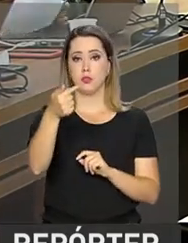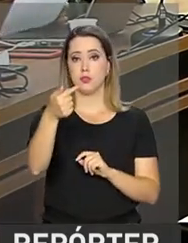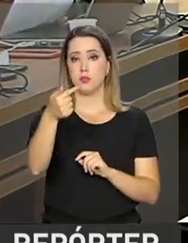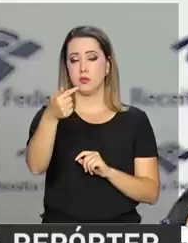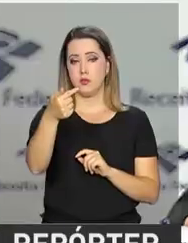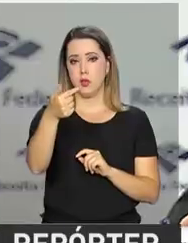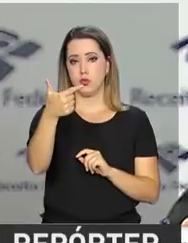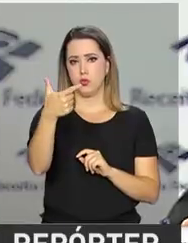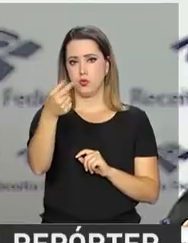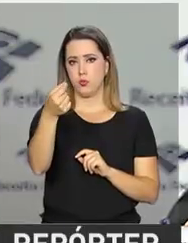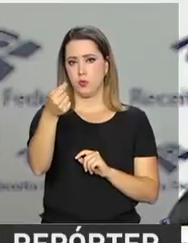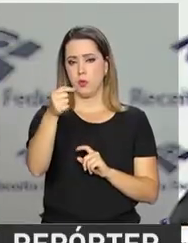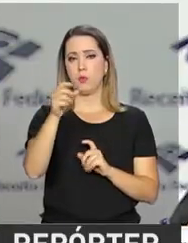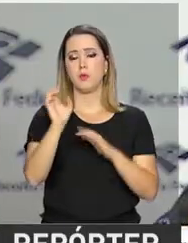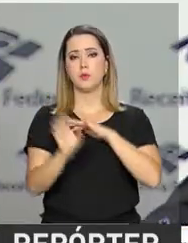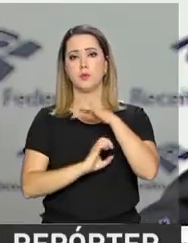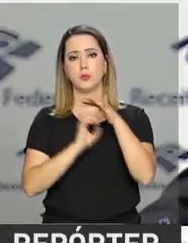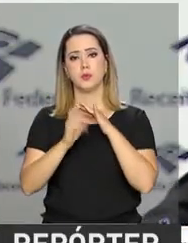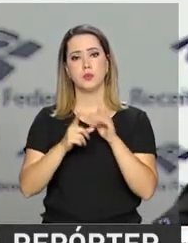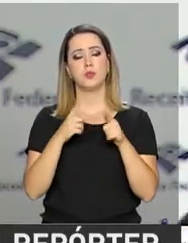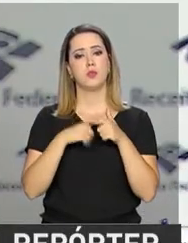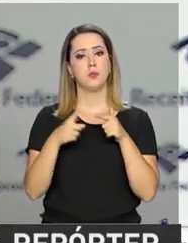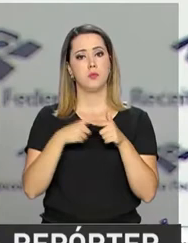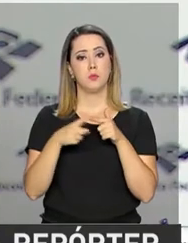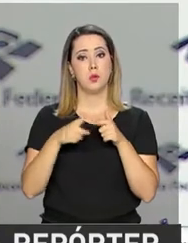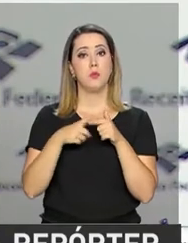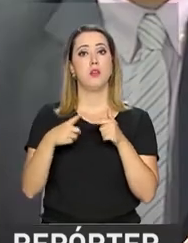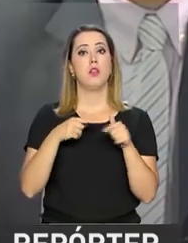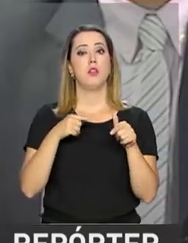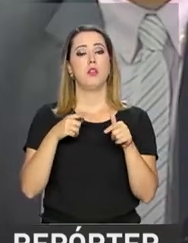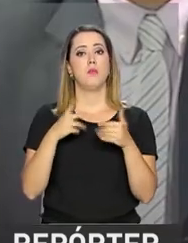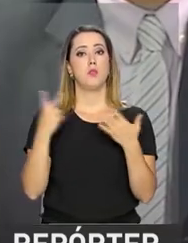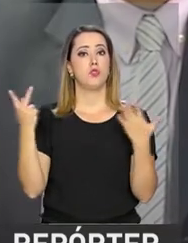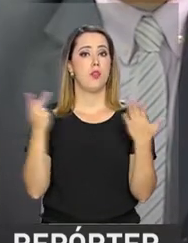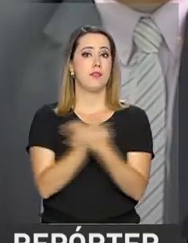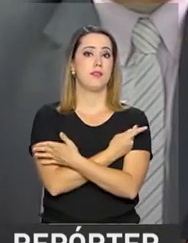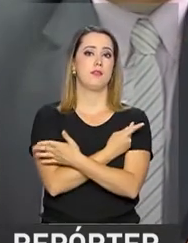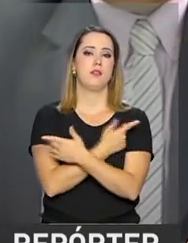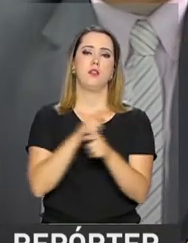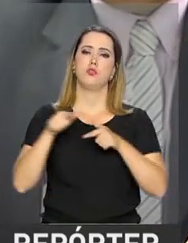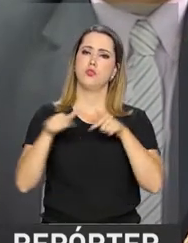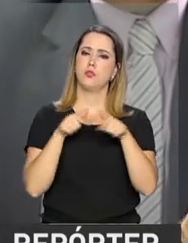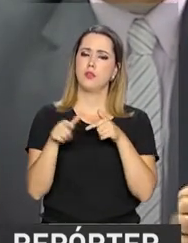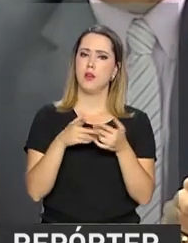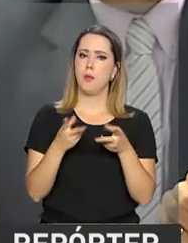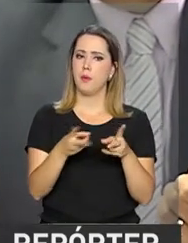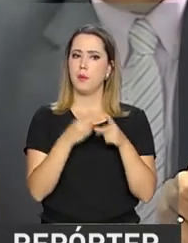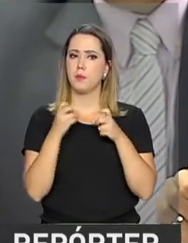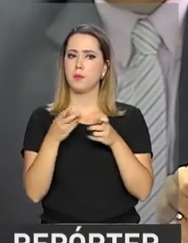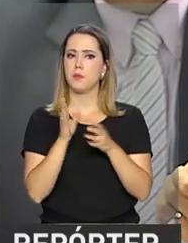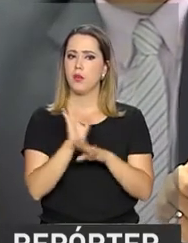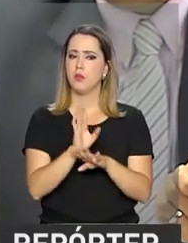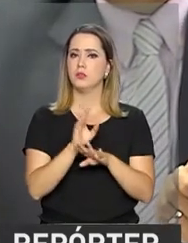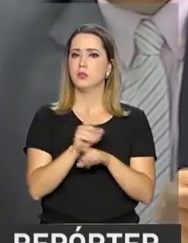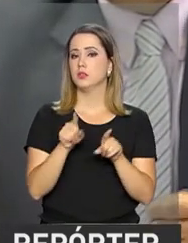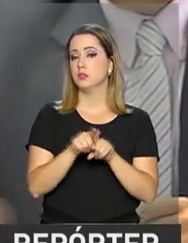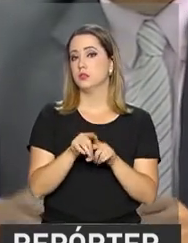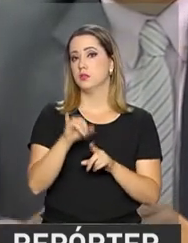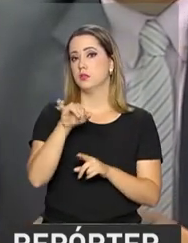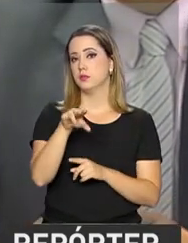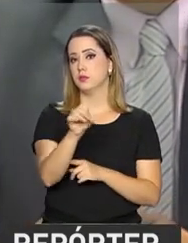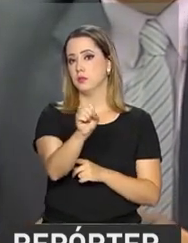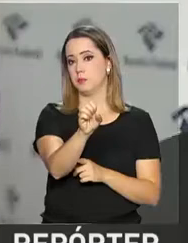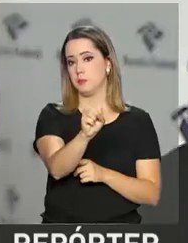7.200 empresas com maior risco de acidente de trabalho sobre problemas identificados nas contribuições para a